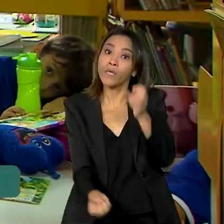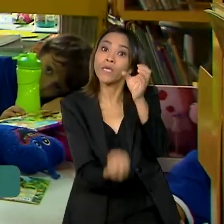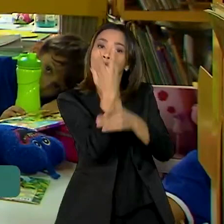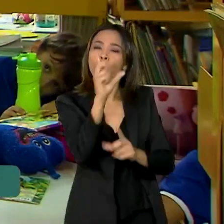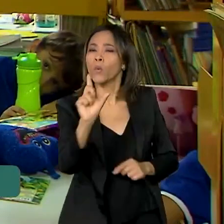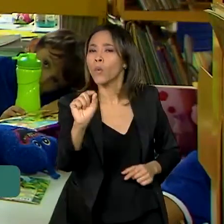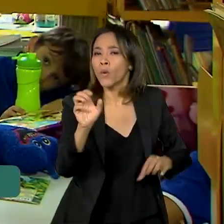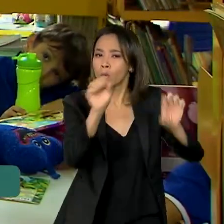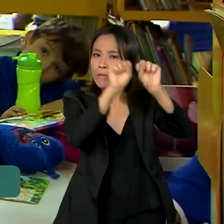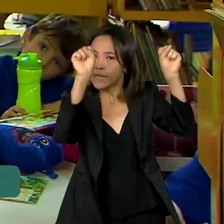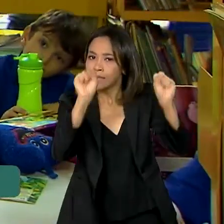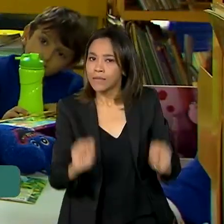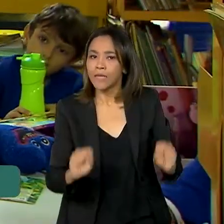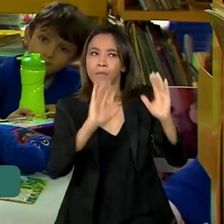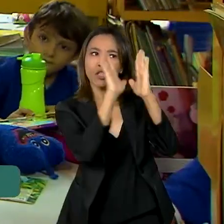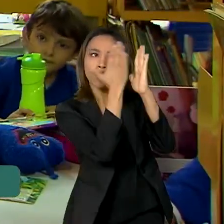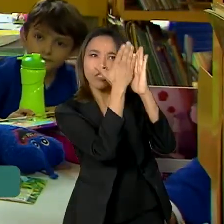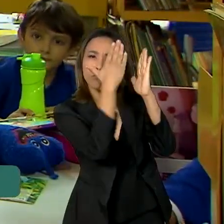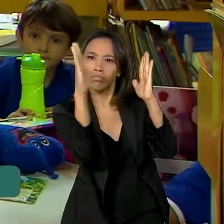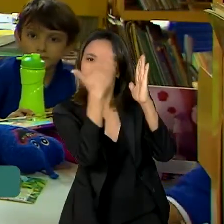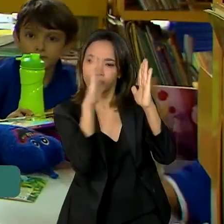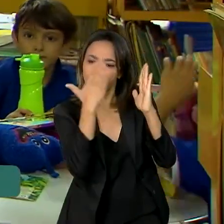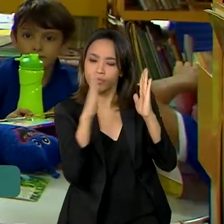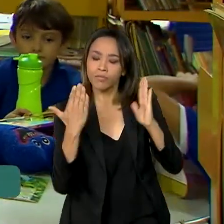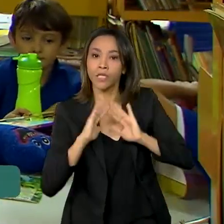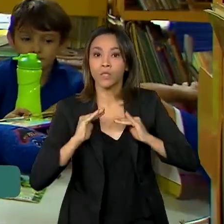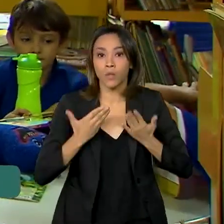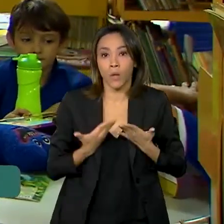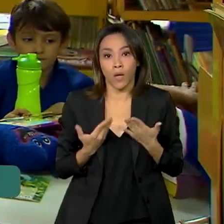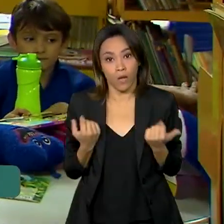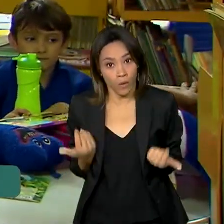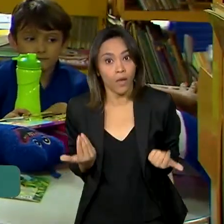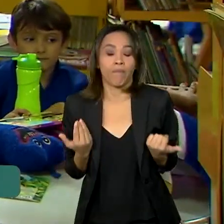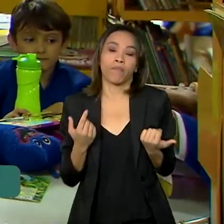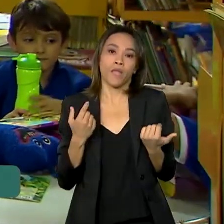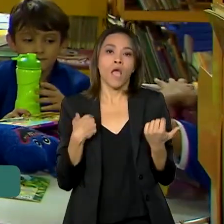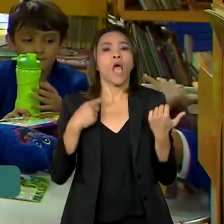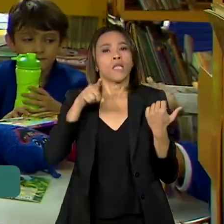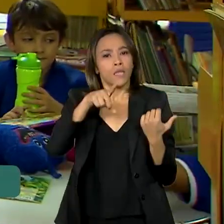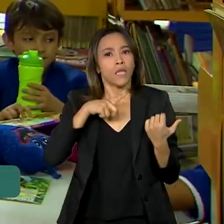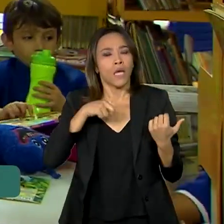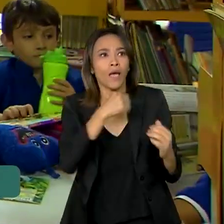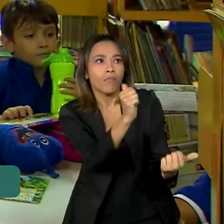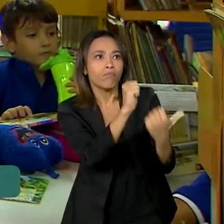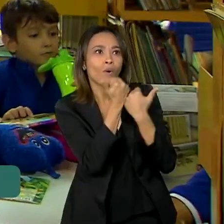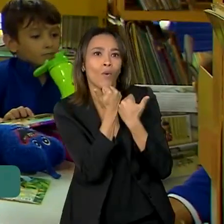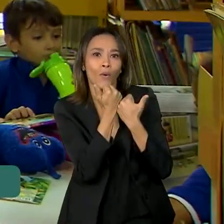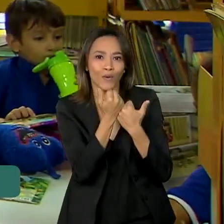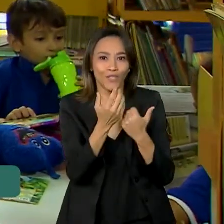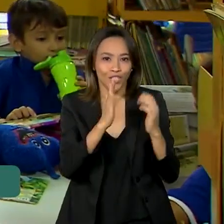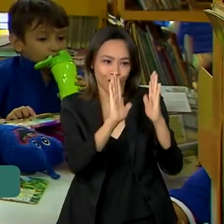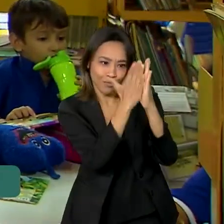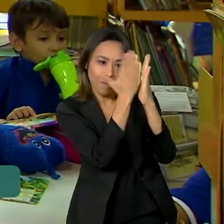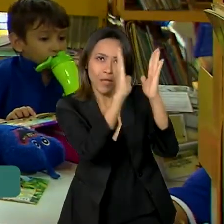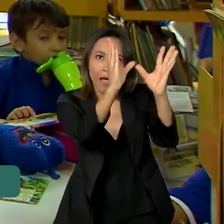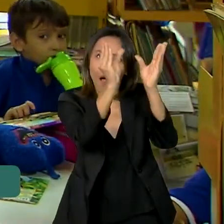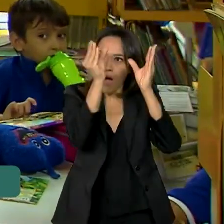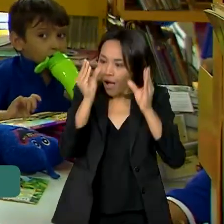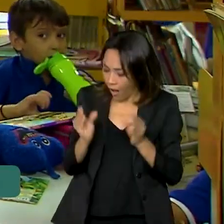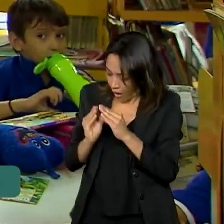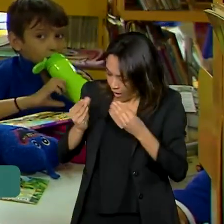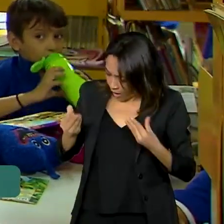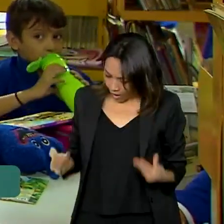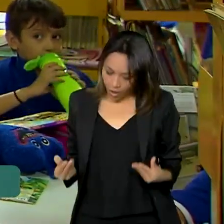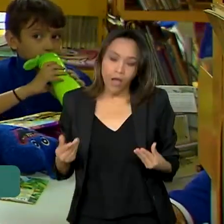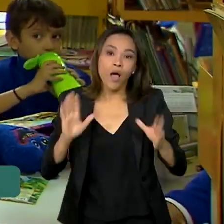Sistema Nacional de Bibliotecas Escolares. Ou seja, além de contarem com bibliotecas físicas, as escolas também